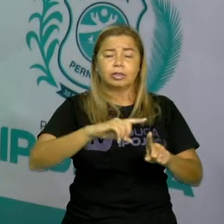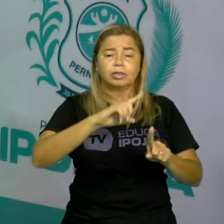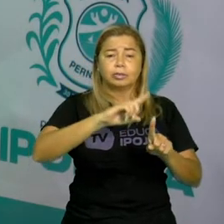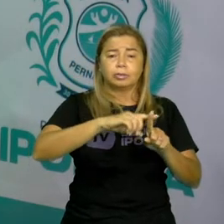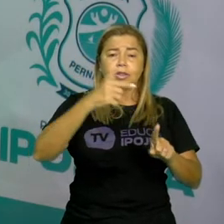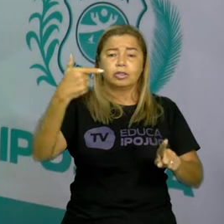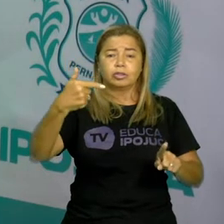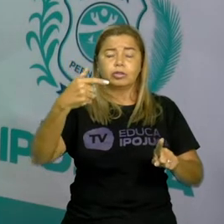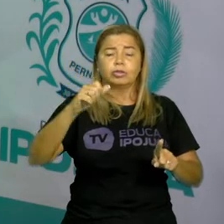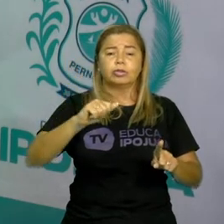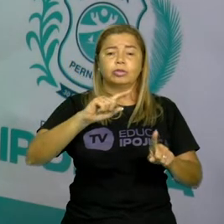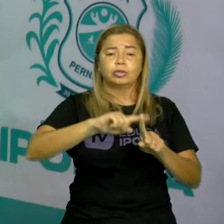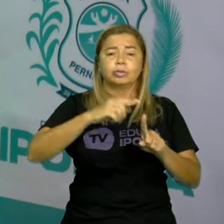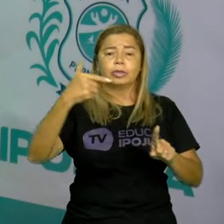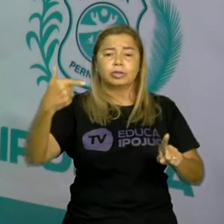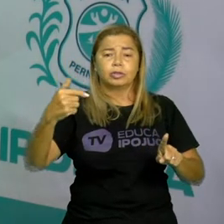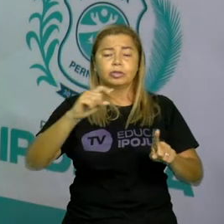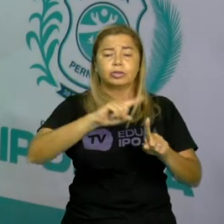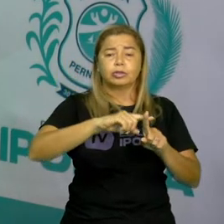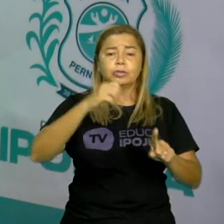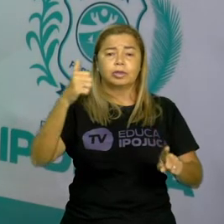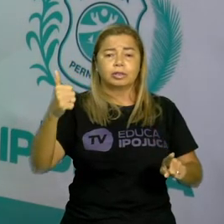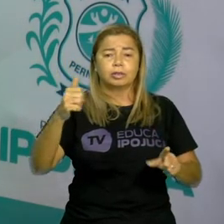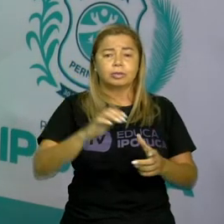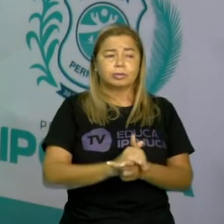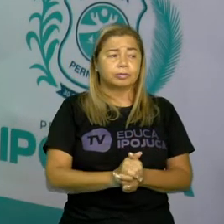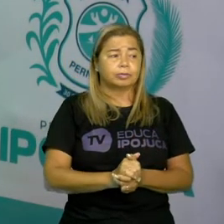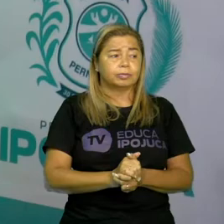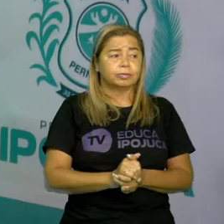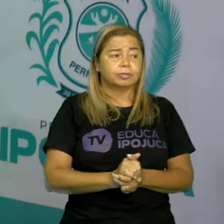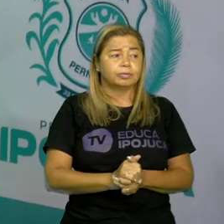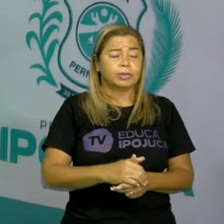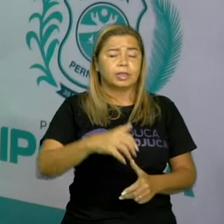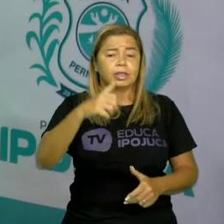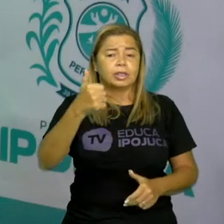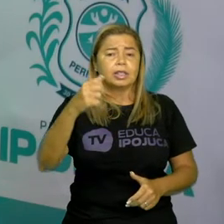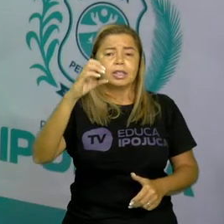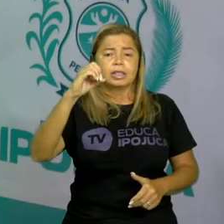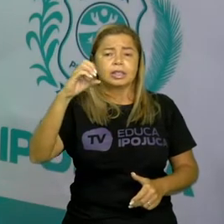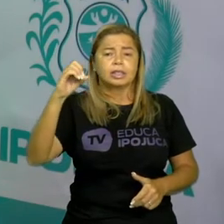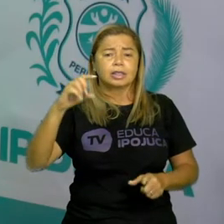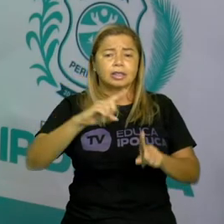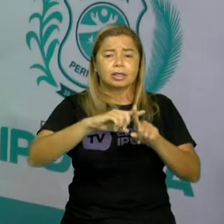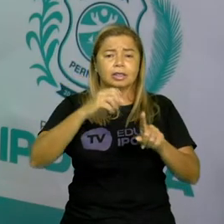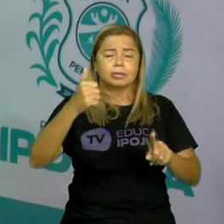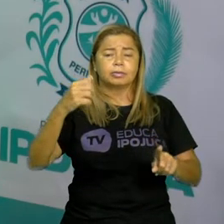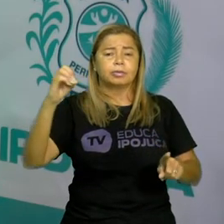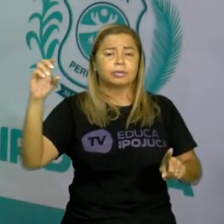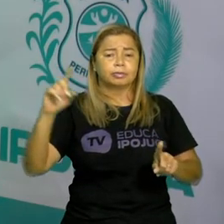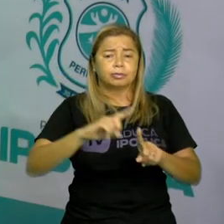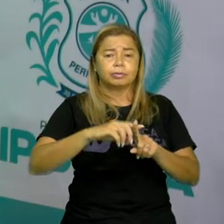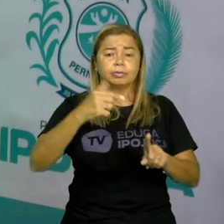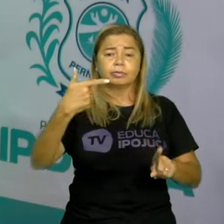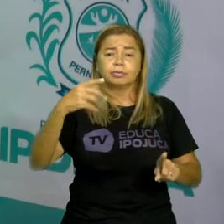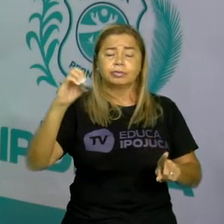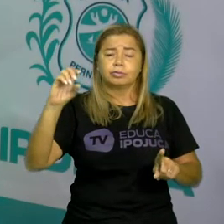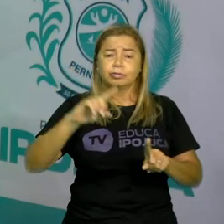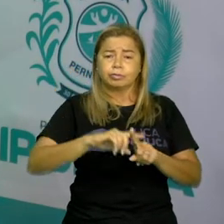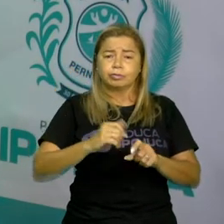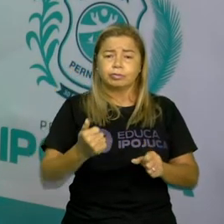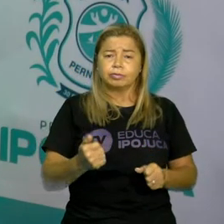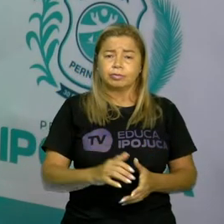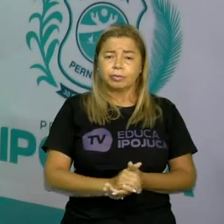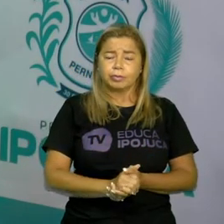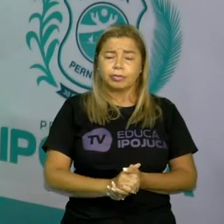mais 1. 100 mais 100 mais 20 mais 5. 100 mais 100 mais